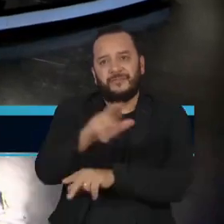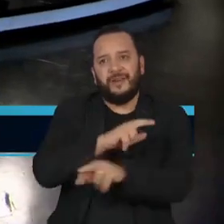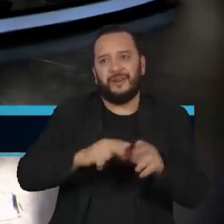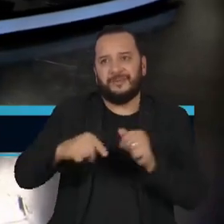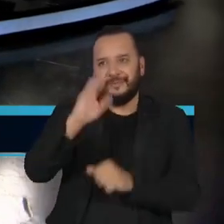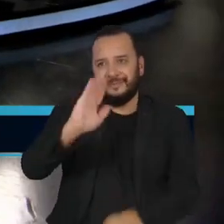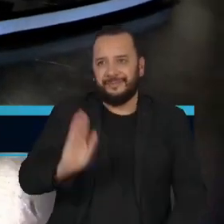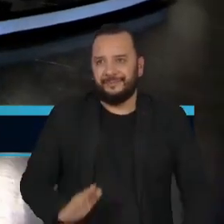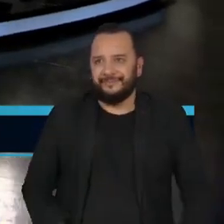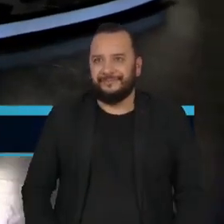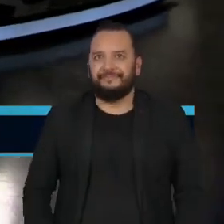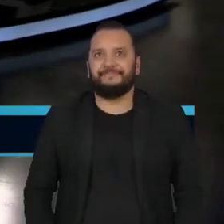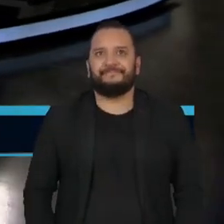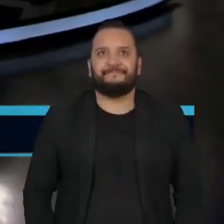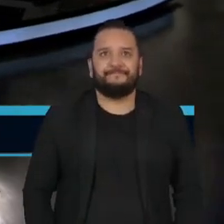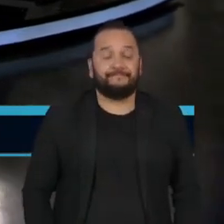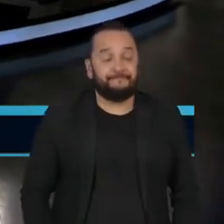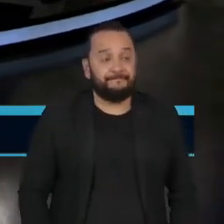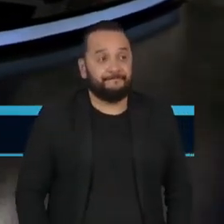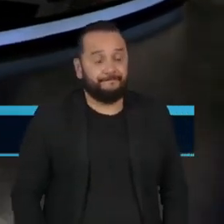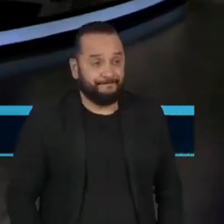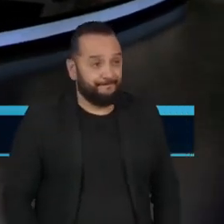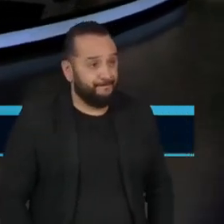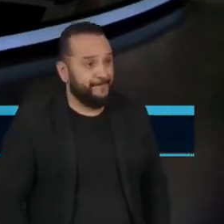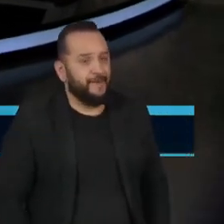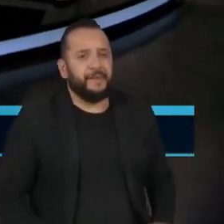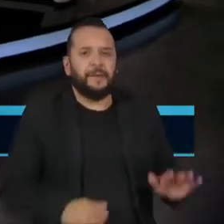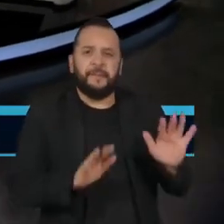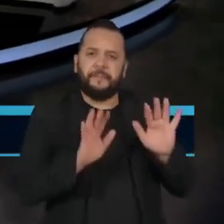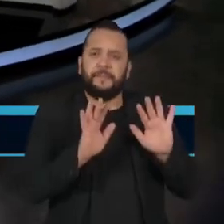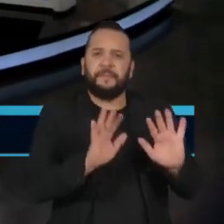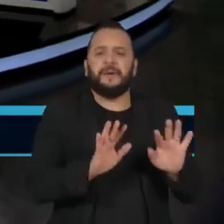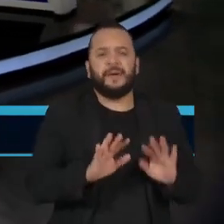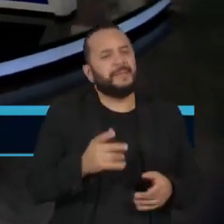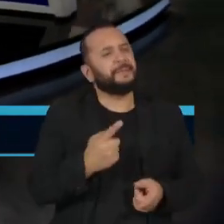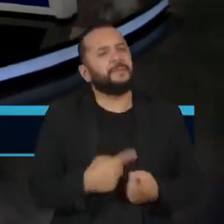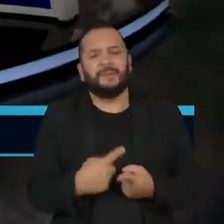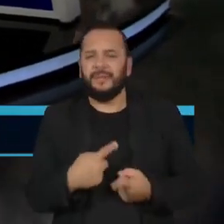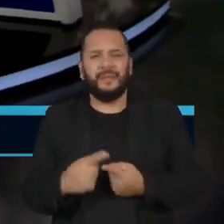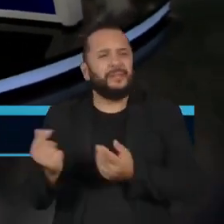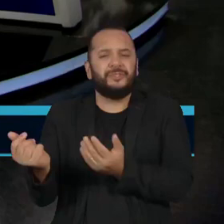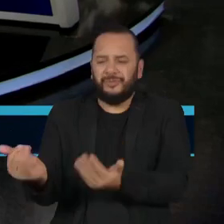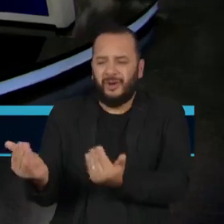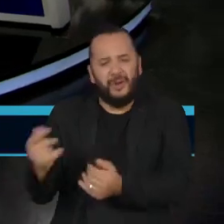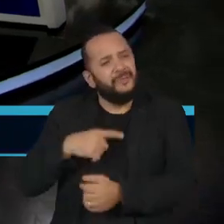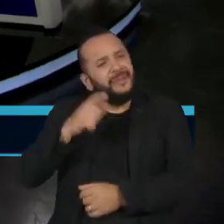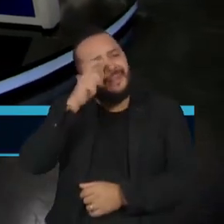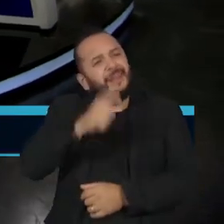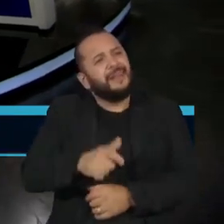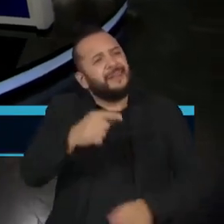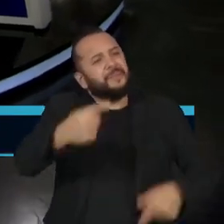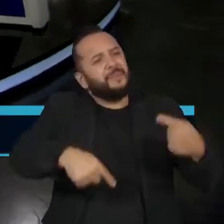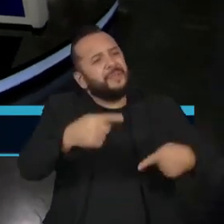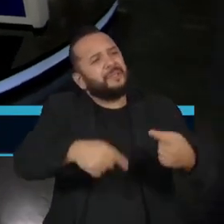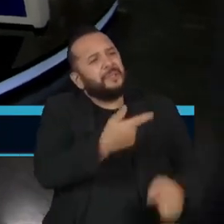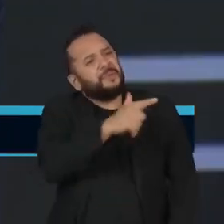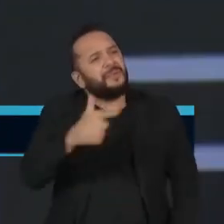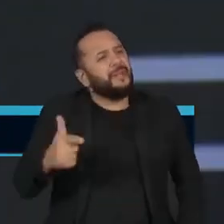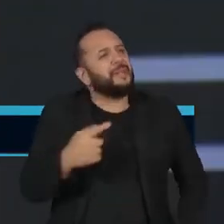Vila, será que nós temos também razões de sobra para justificar o desinteresse dos jovens pela política de maneira